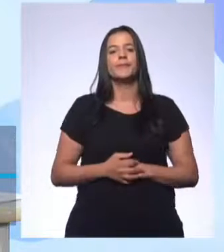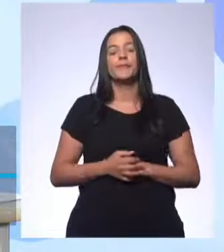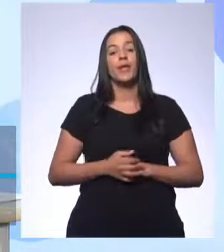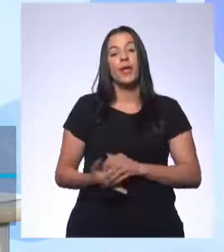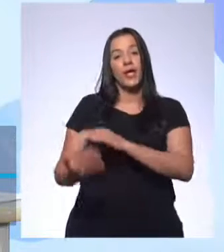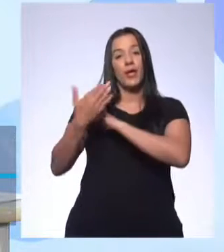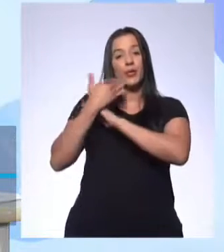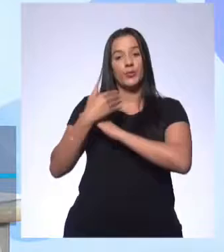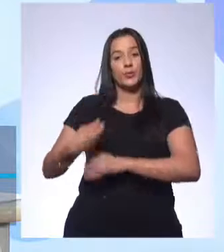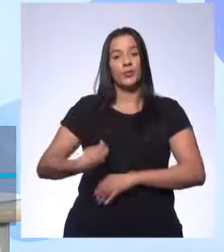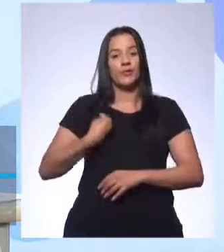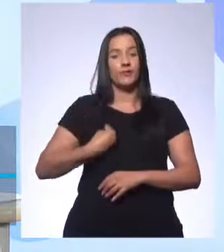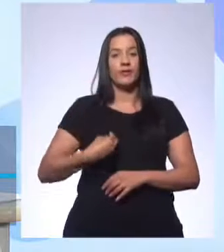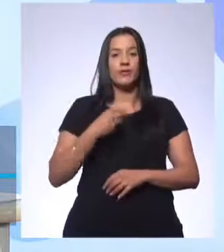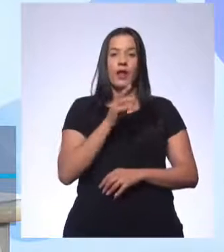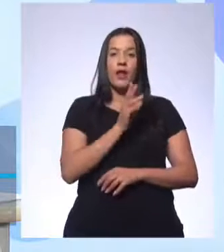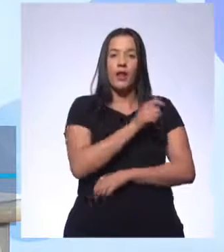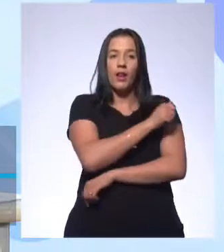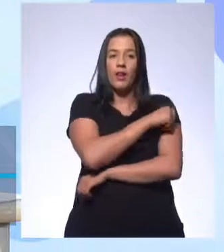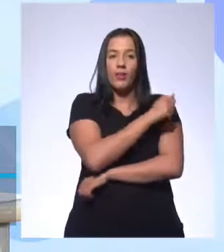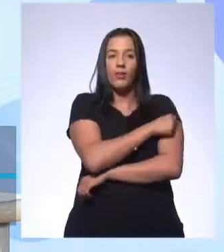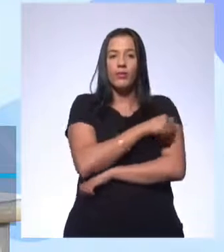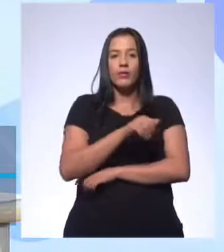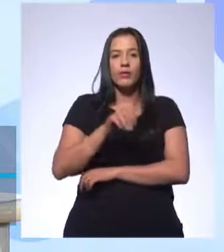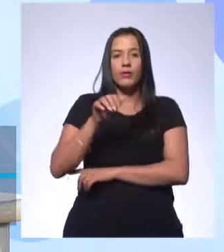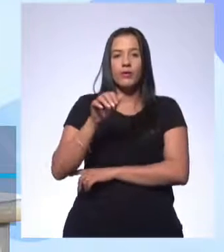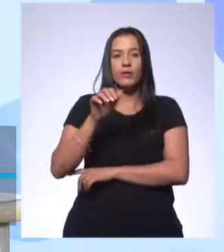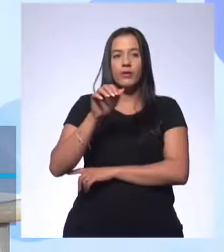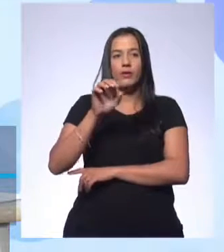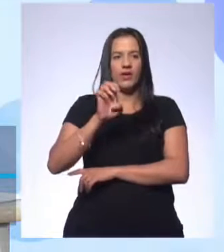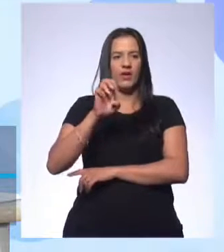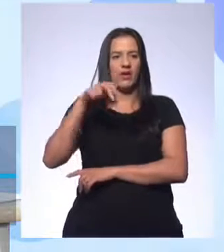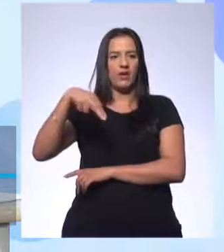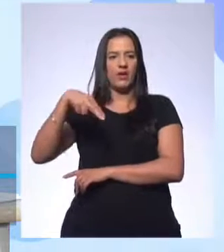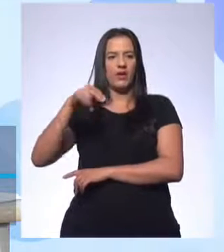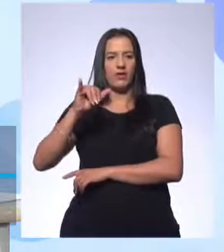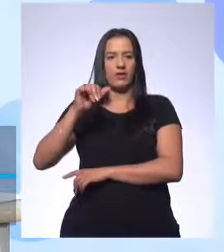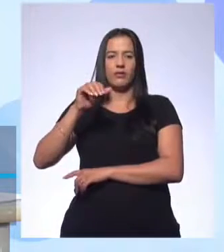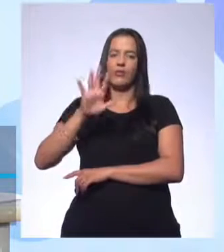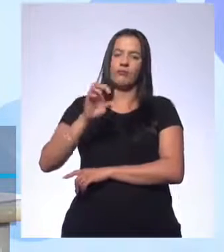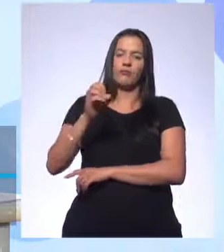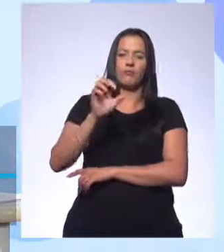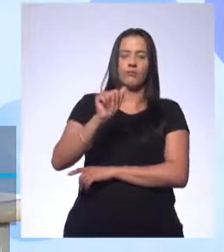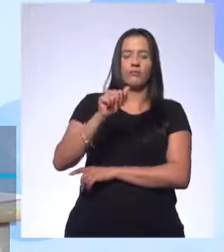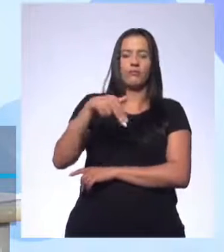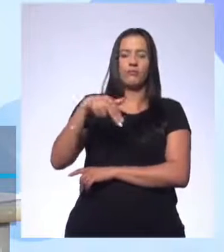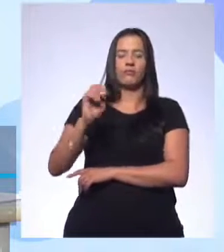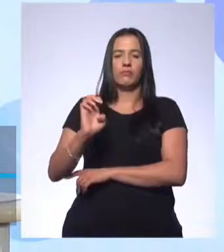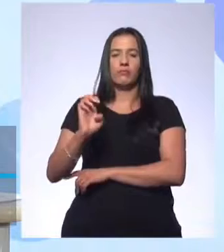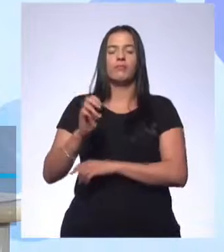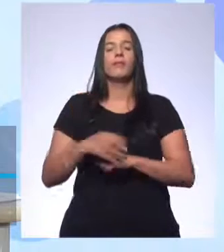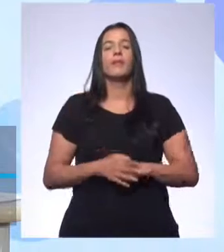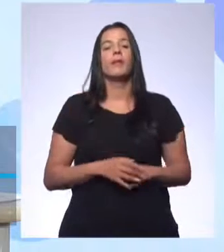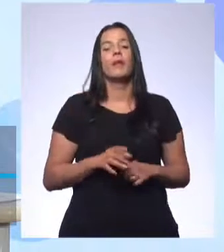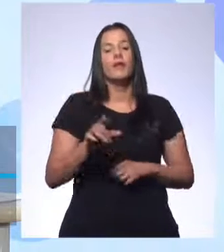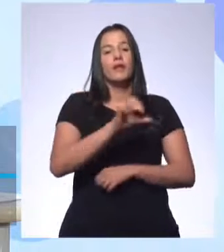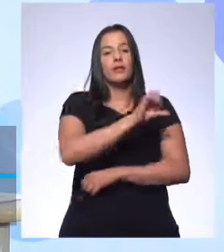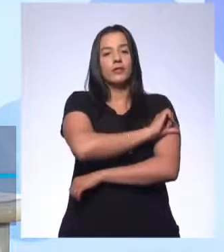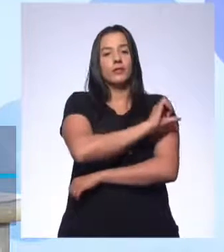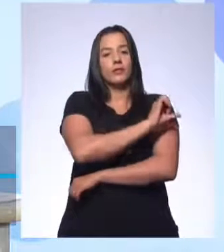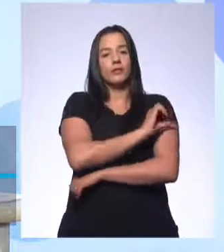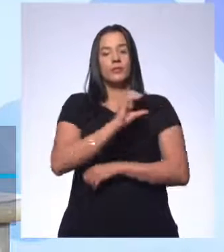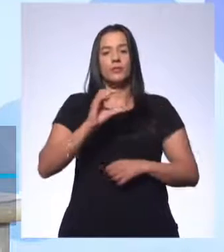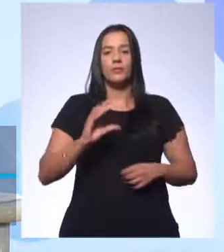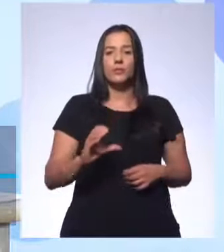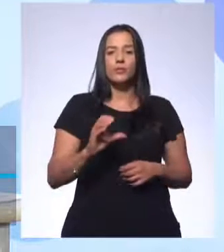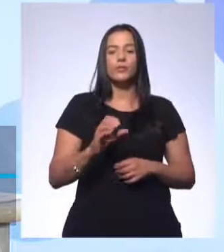vida, aluna N, N, ou Ani. Nono C, PEI Aires de